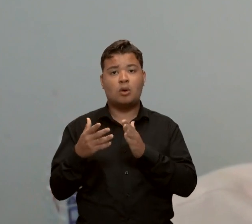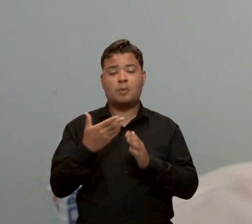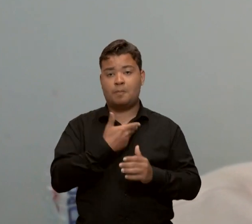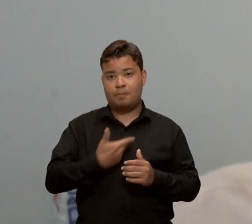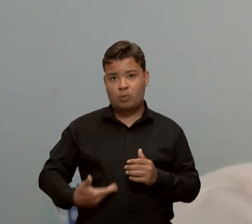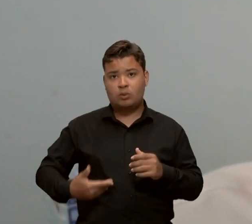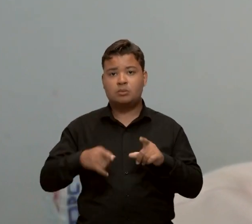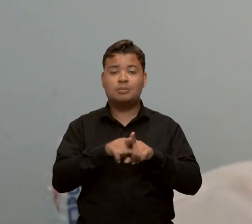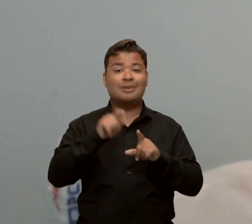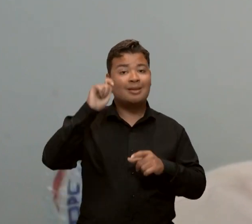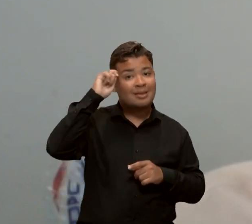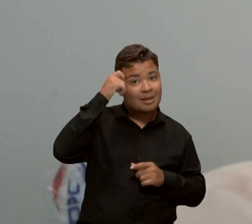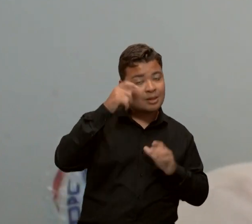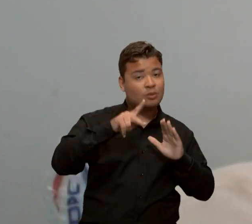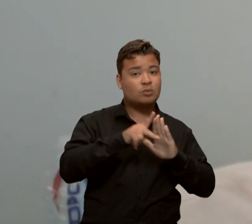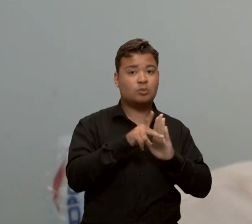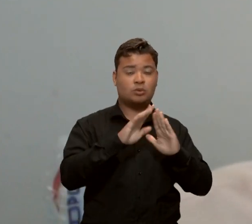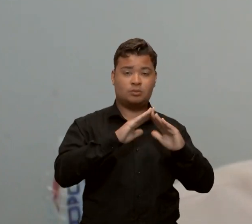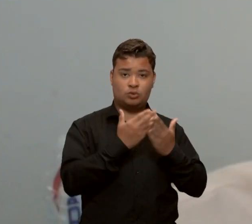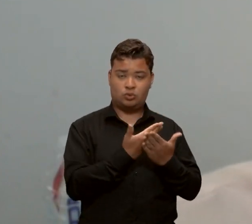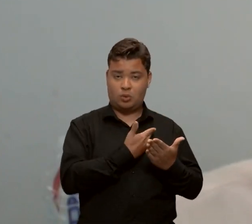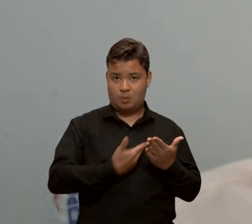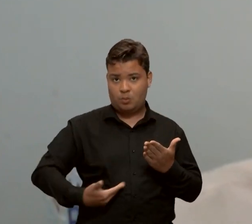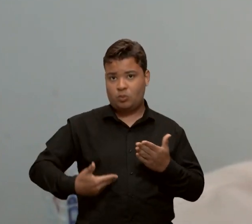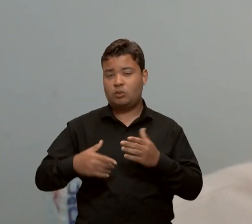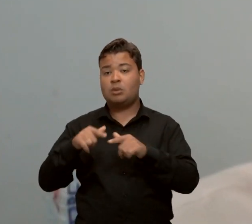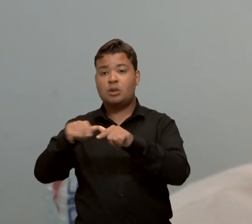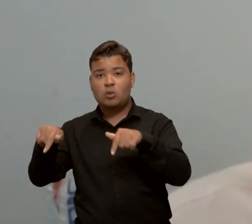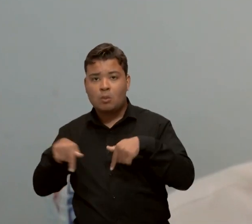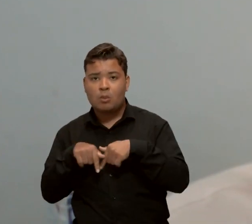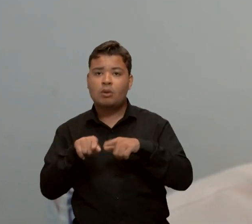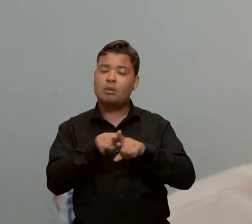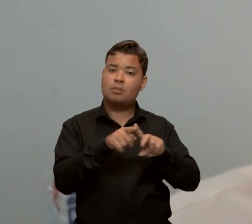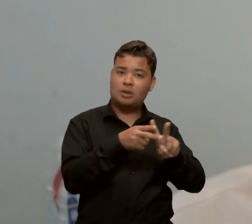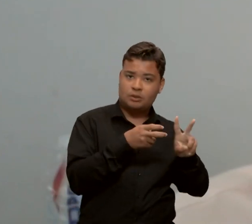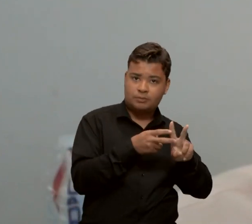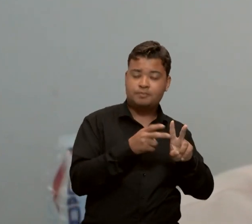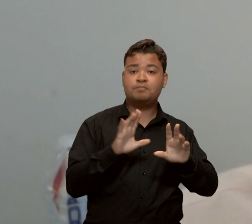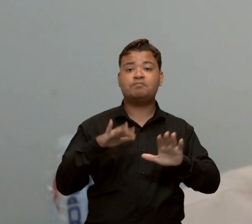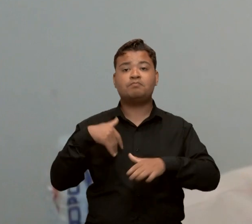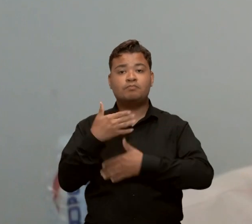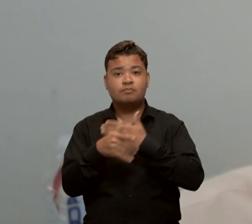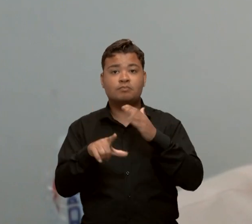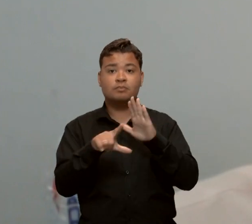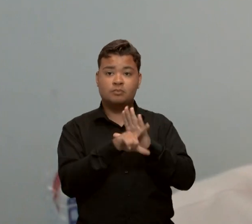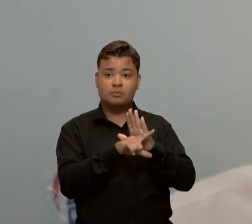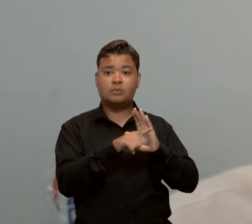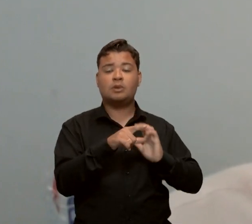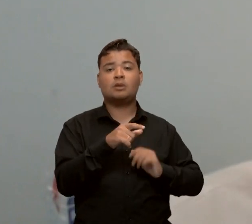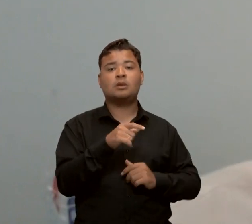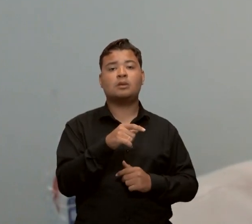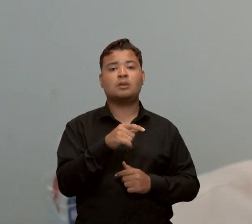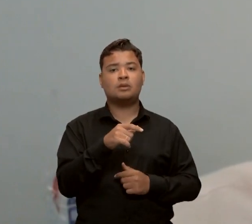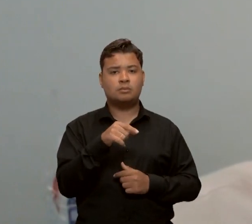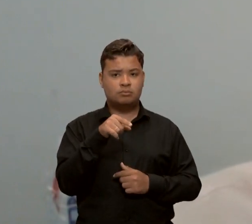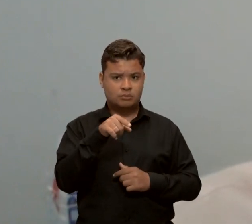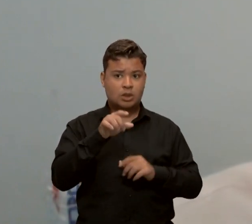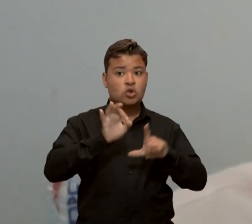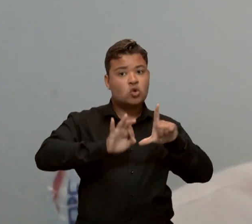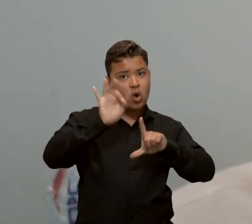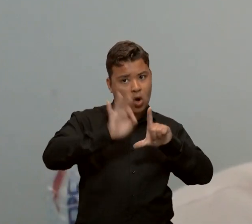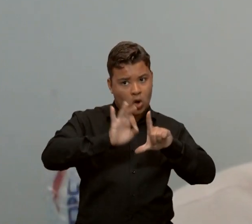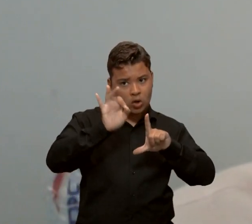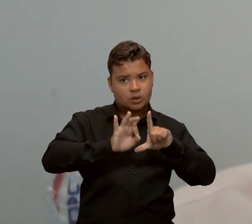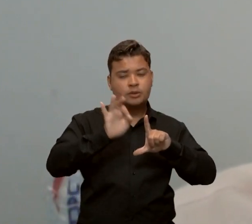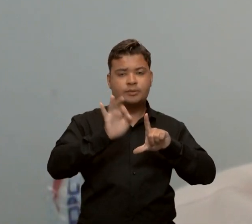para quilombola e para indígena. Depois, com o advento da Lei 12.711, a UFG